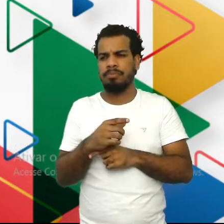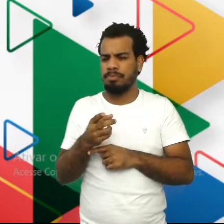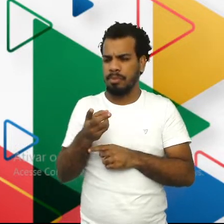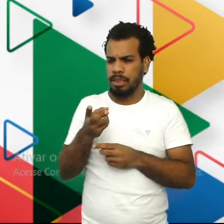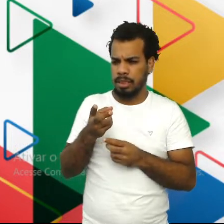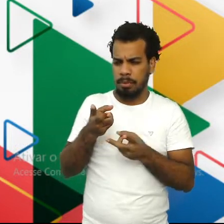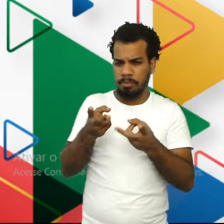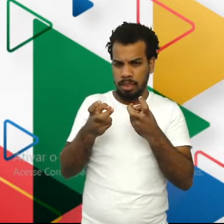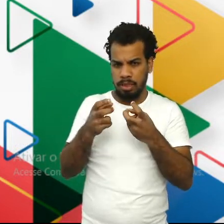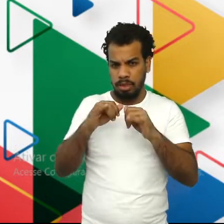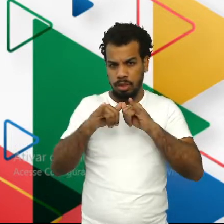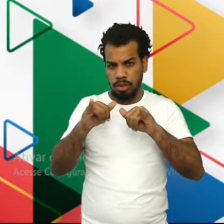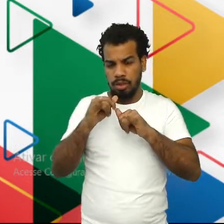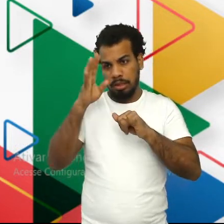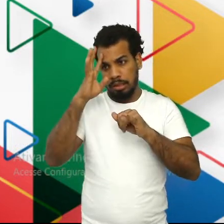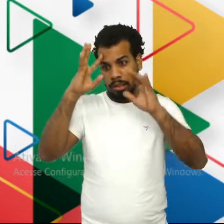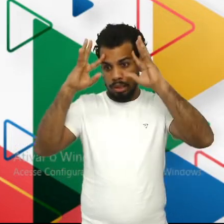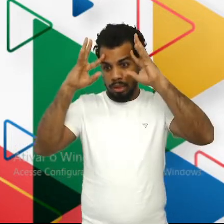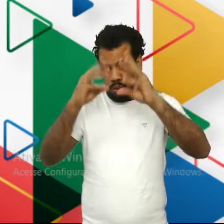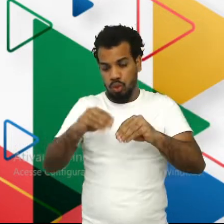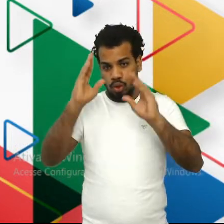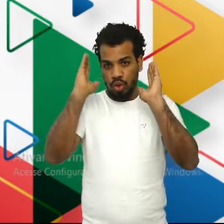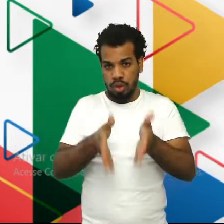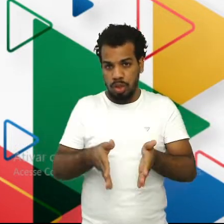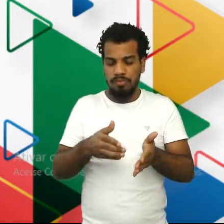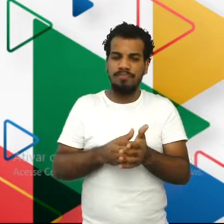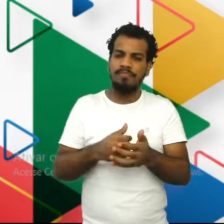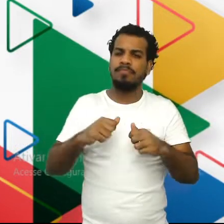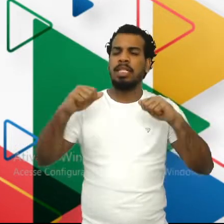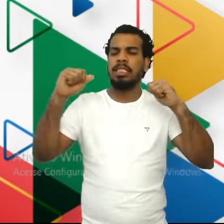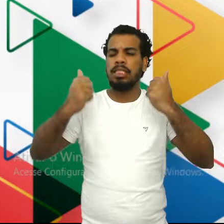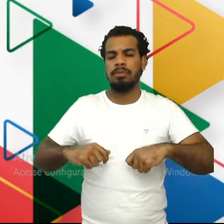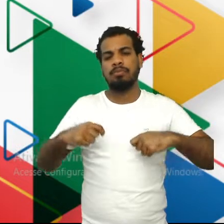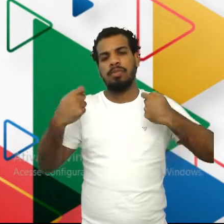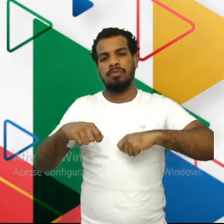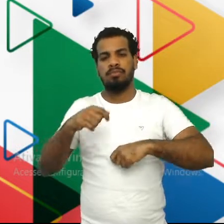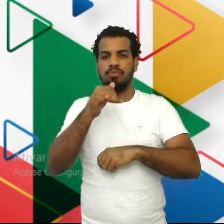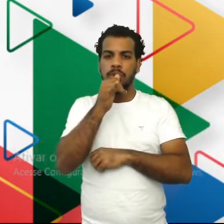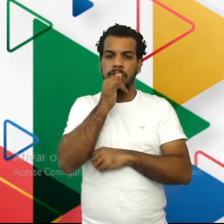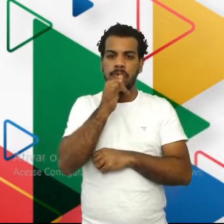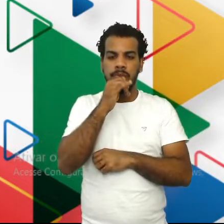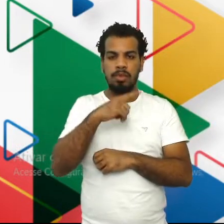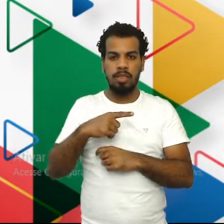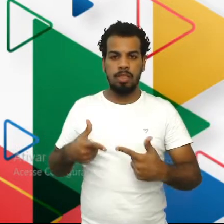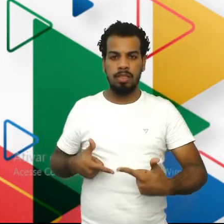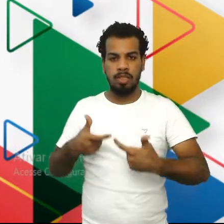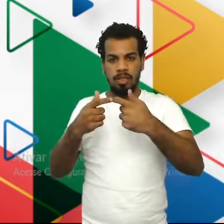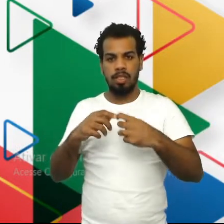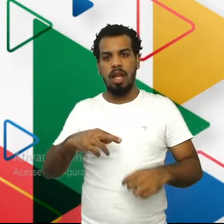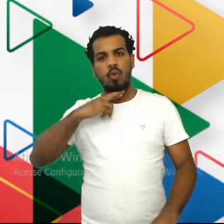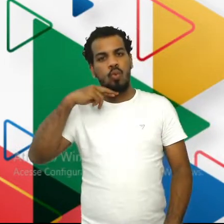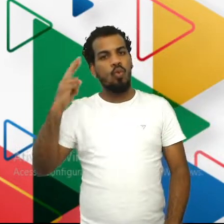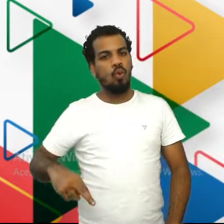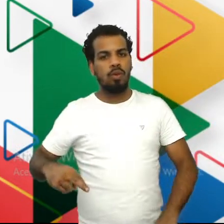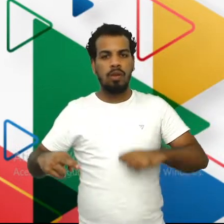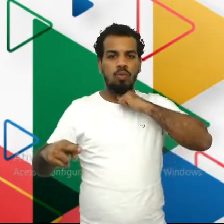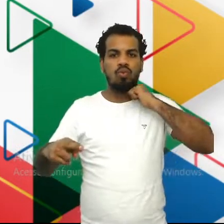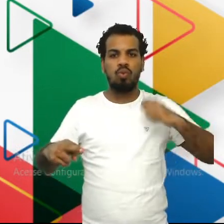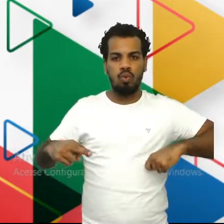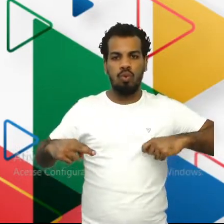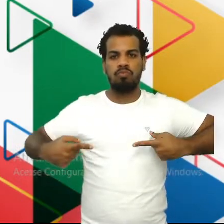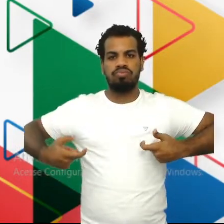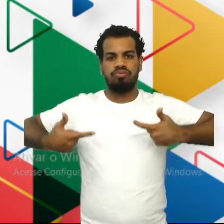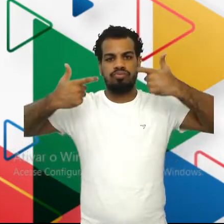o contexto, quando na verdade esse contexto precisa ser analisado. A gente tem como exemplo aí a guerra entre a Rússia, né, e